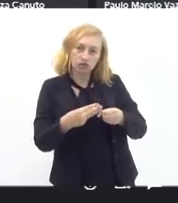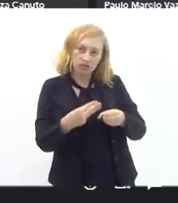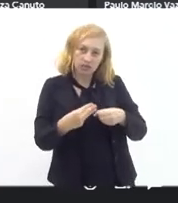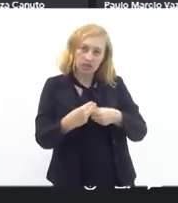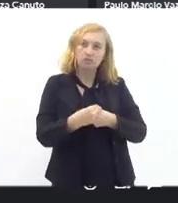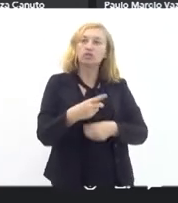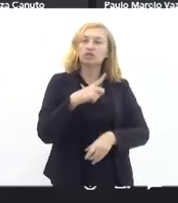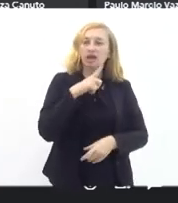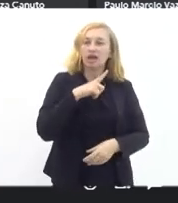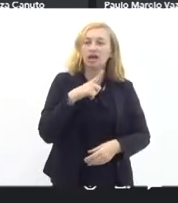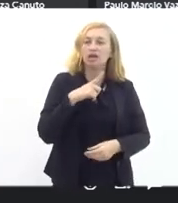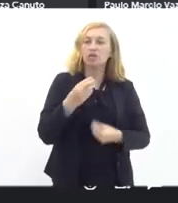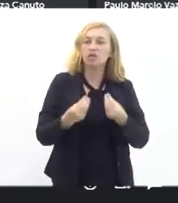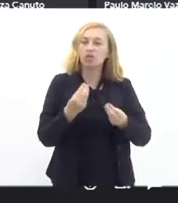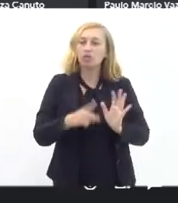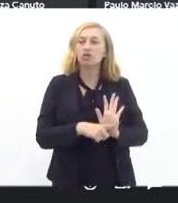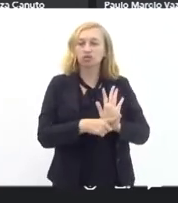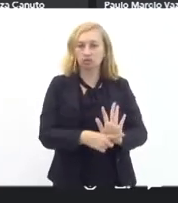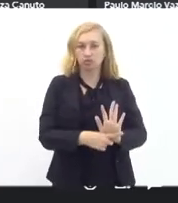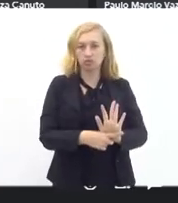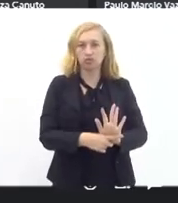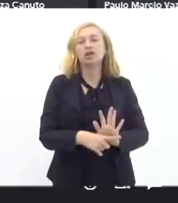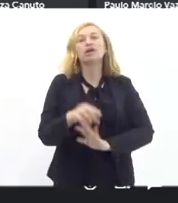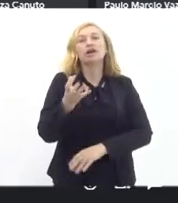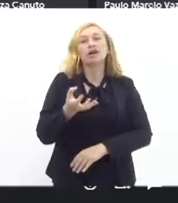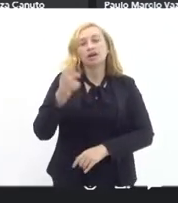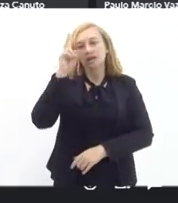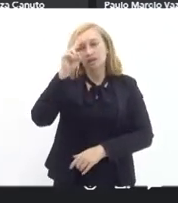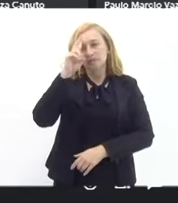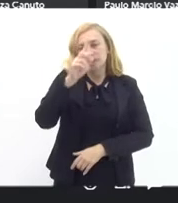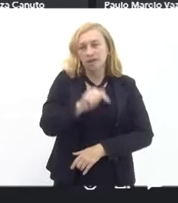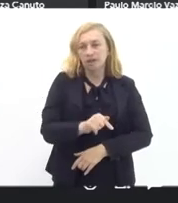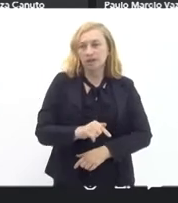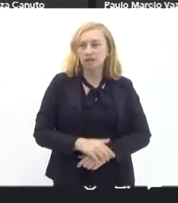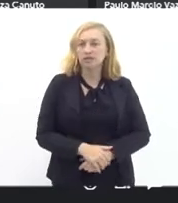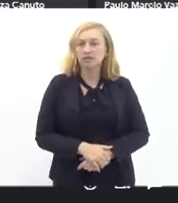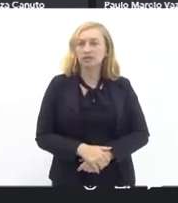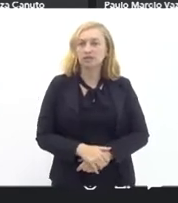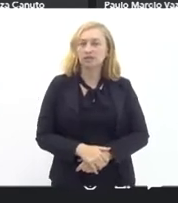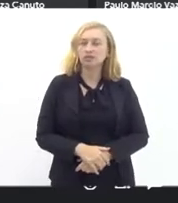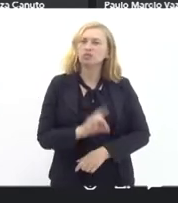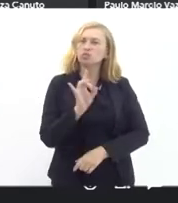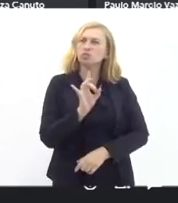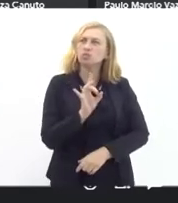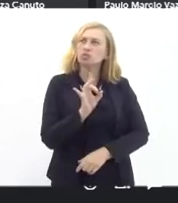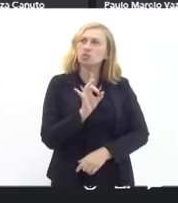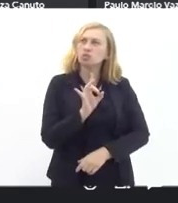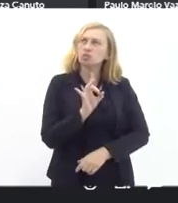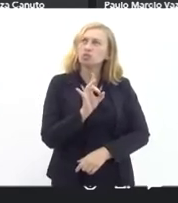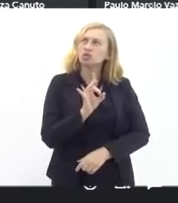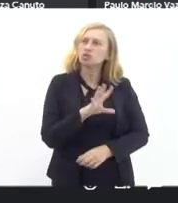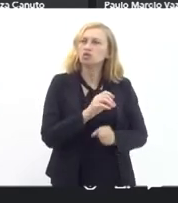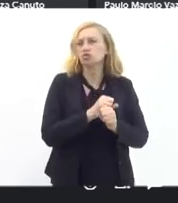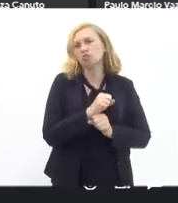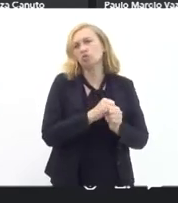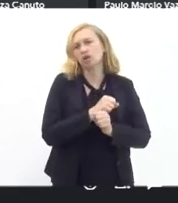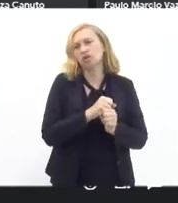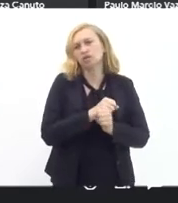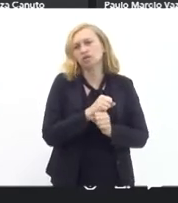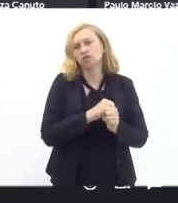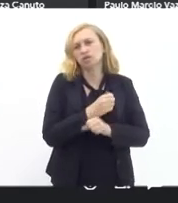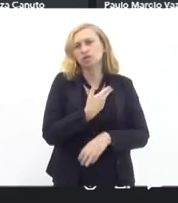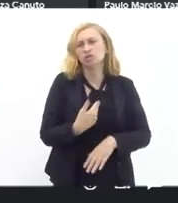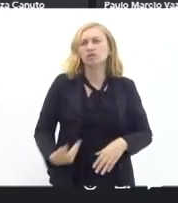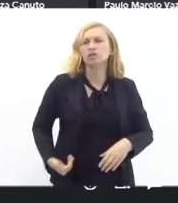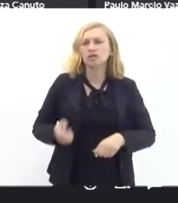como atribuição. Quero lembrar aqui, pelo menos nesse último ano, o governo